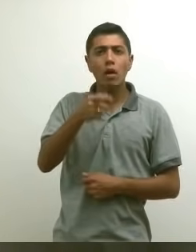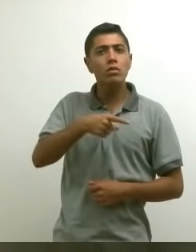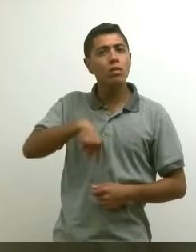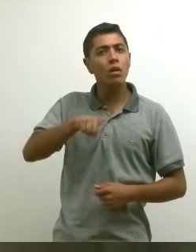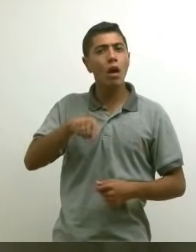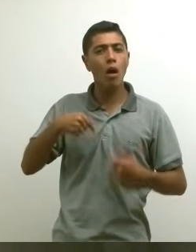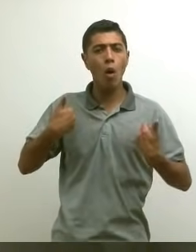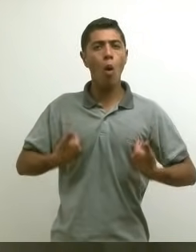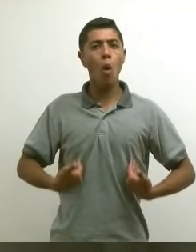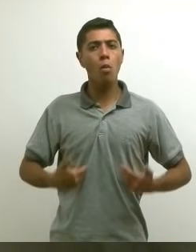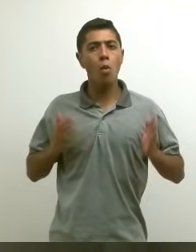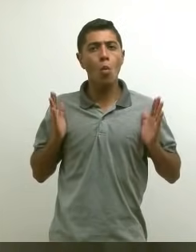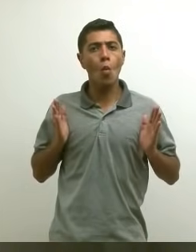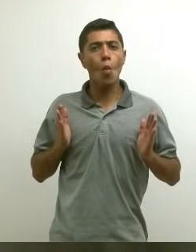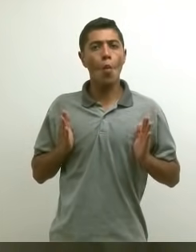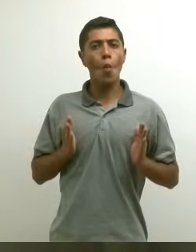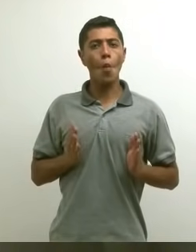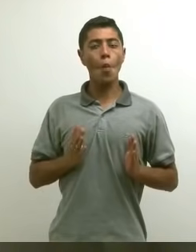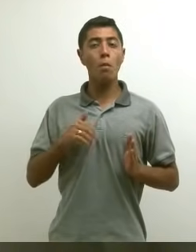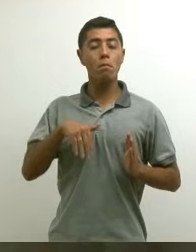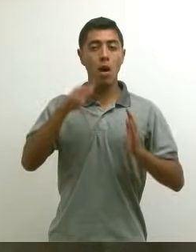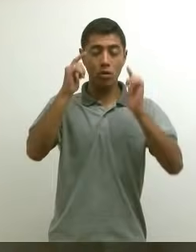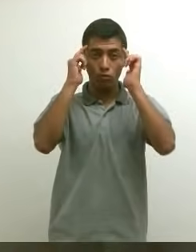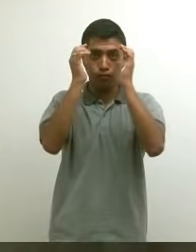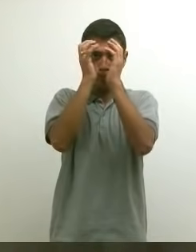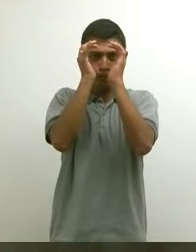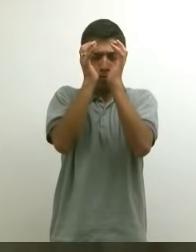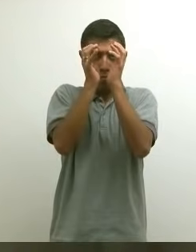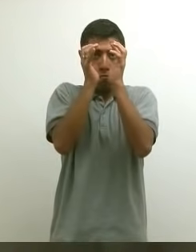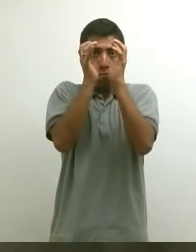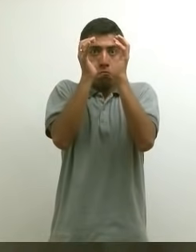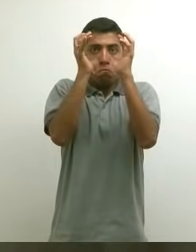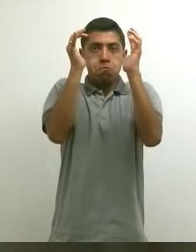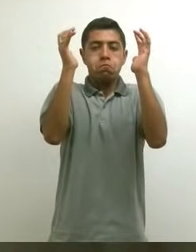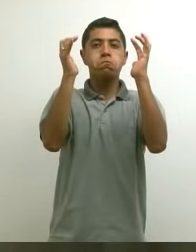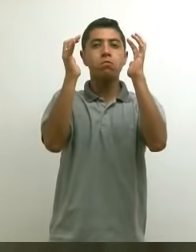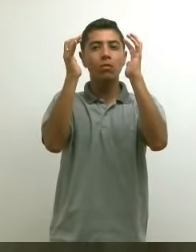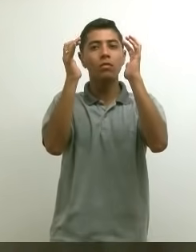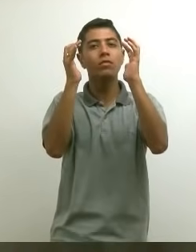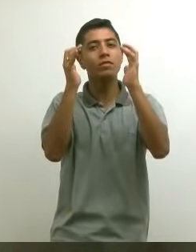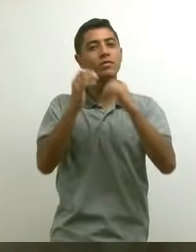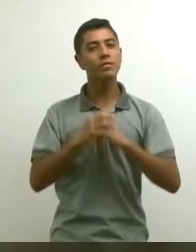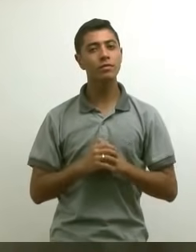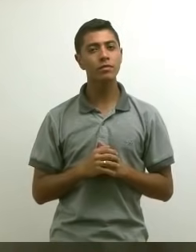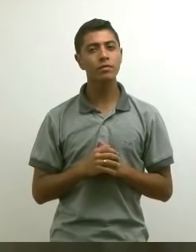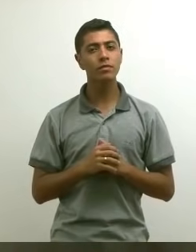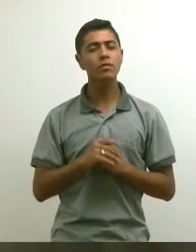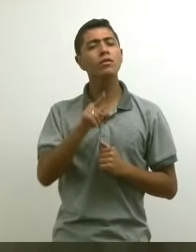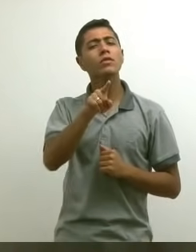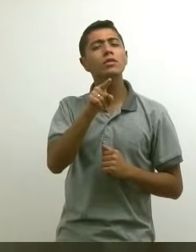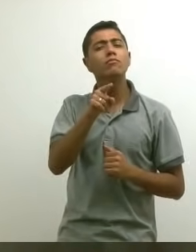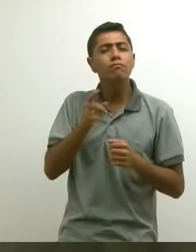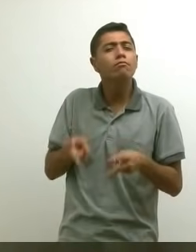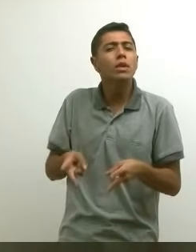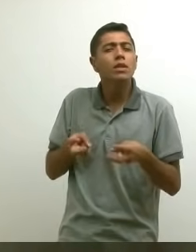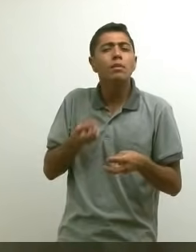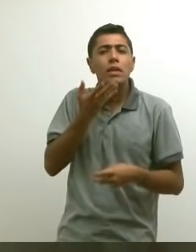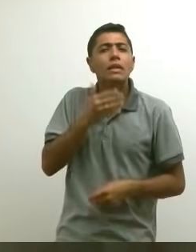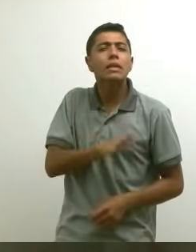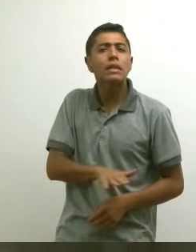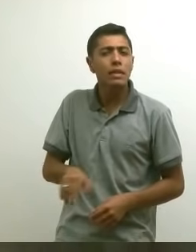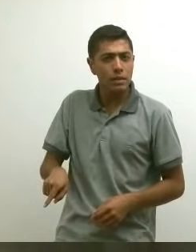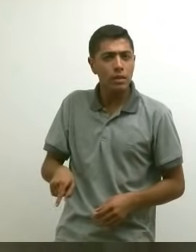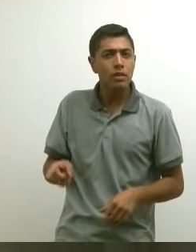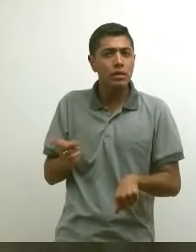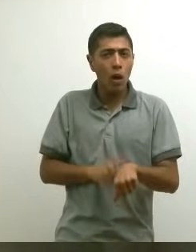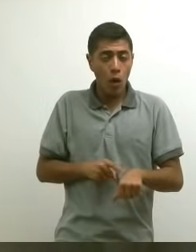olha a criança em desenvolvimento a partir do parto a gente vai ver ela vai recapturar durante todo o primeiro ano de vida todo o